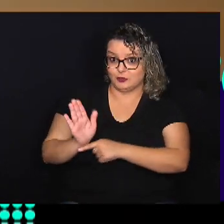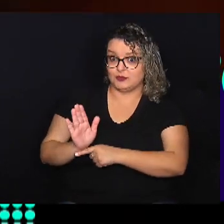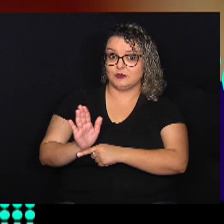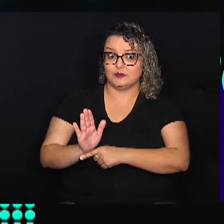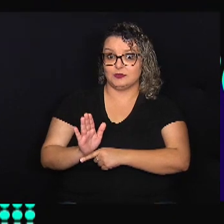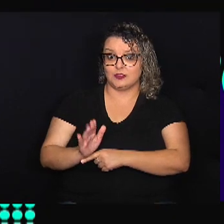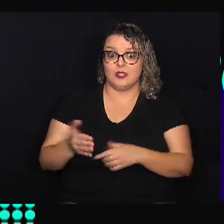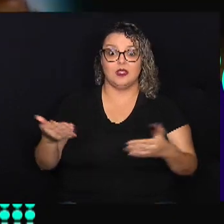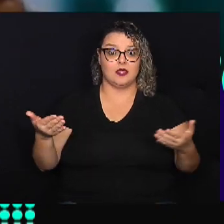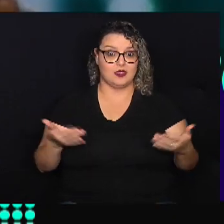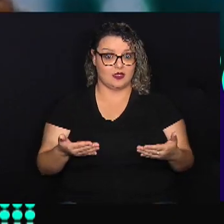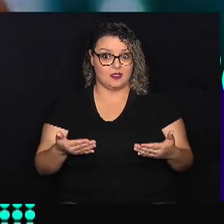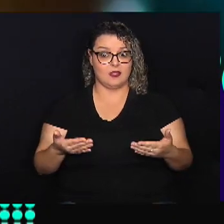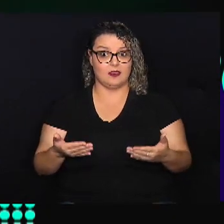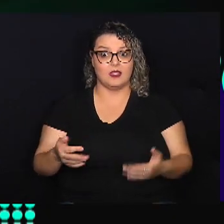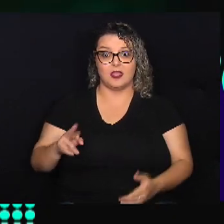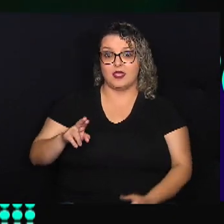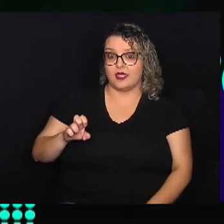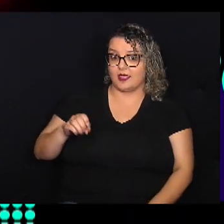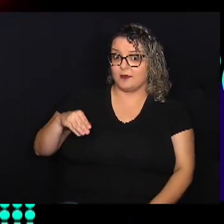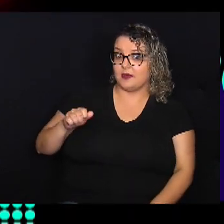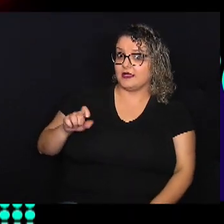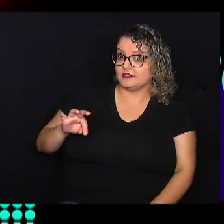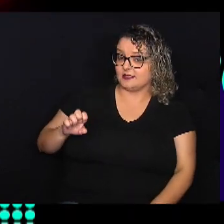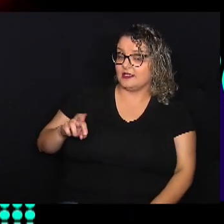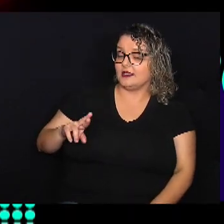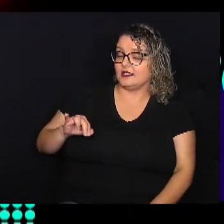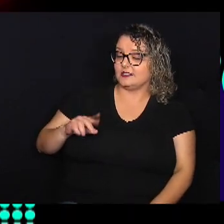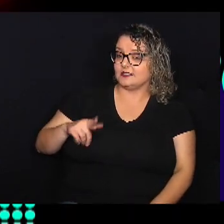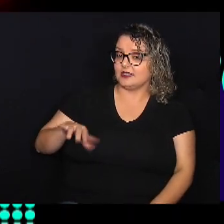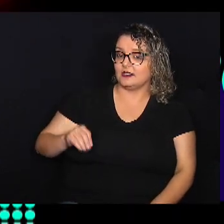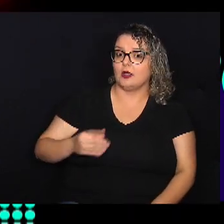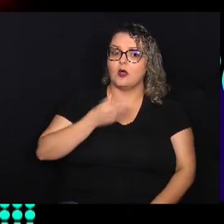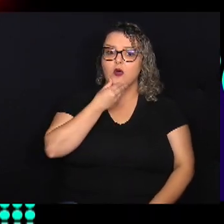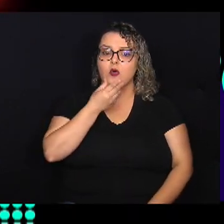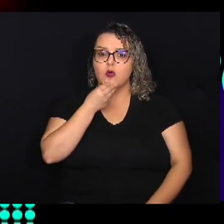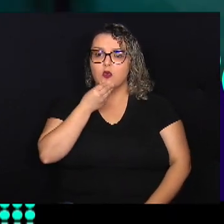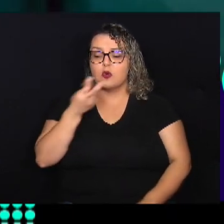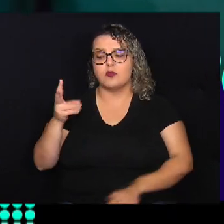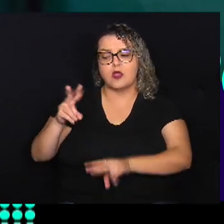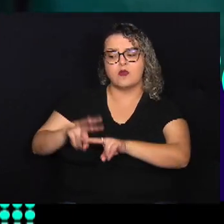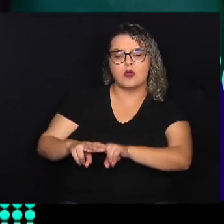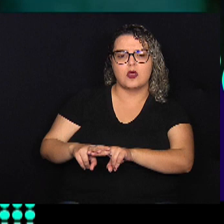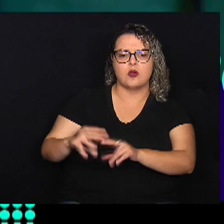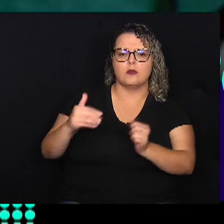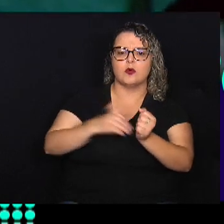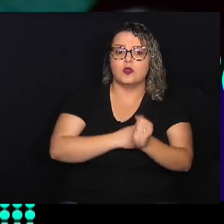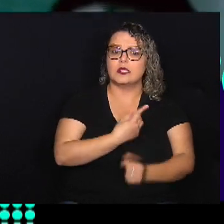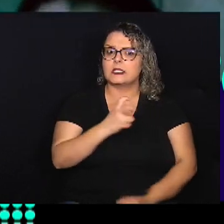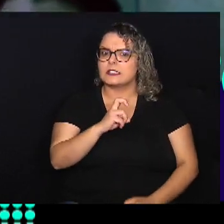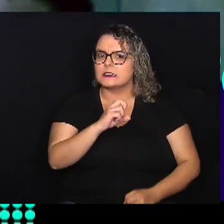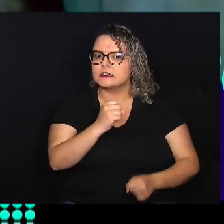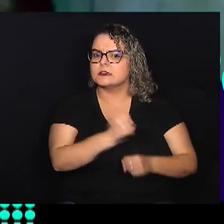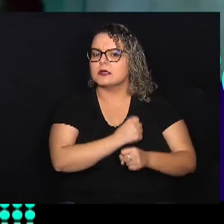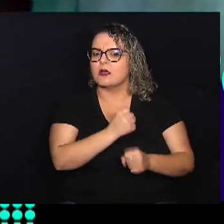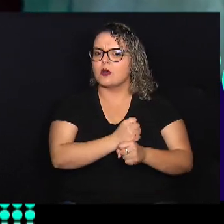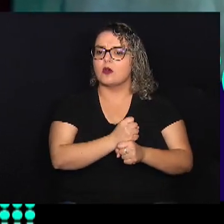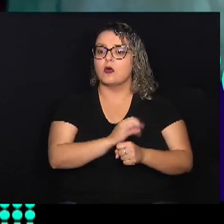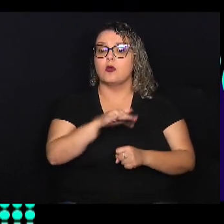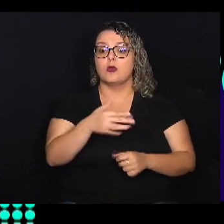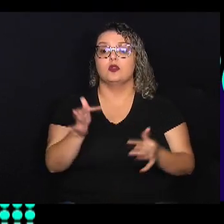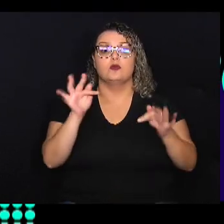versão remasterizada de um homem que foi misteriosamente encarcerado por 15 anos. Quando